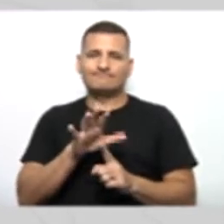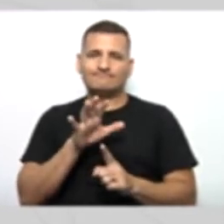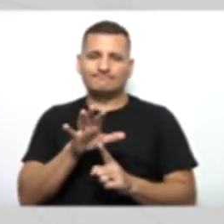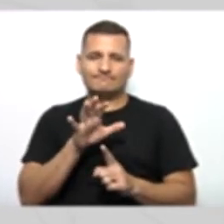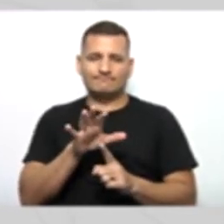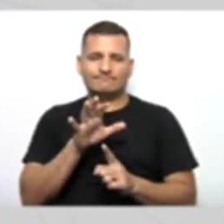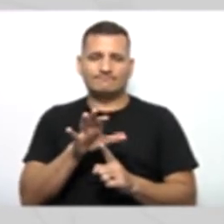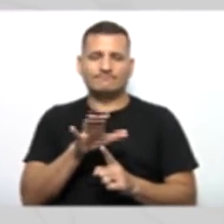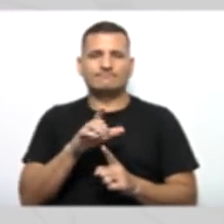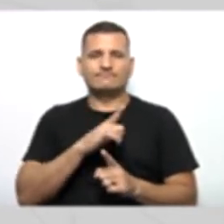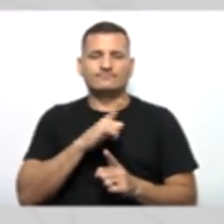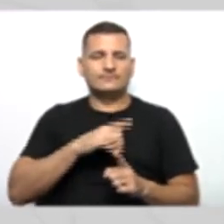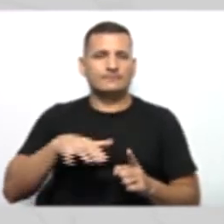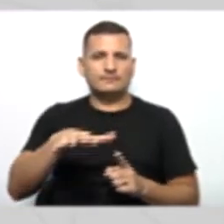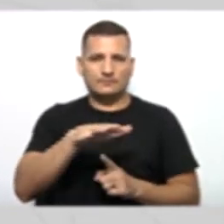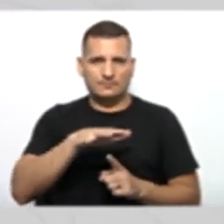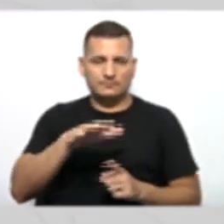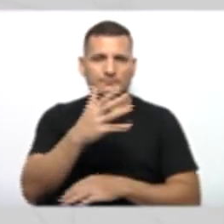no meio ambiente.